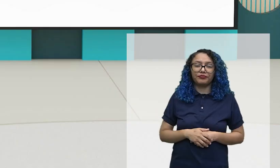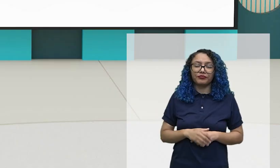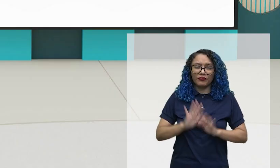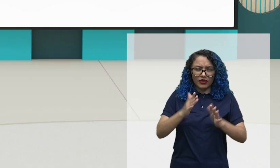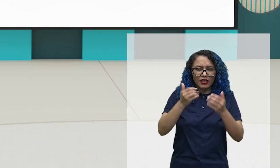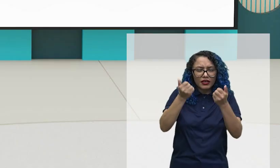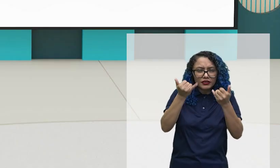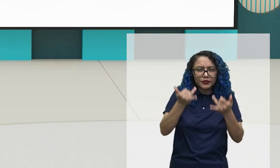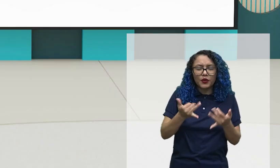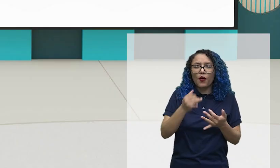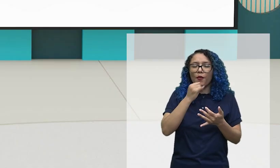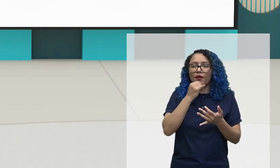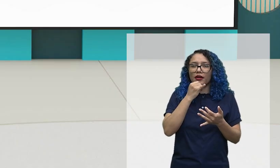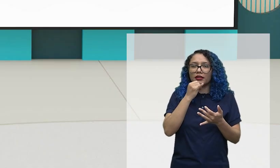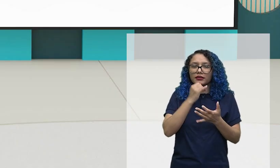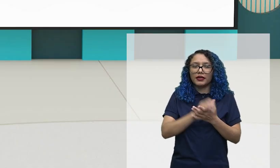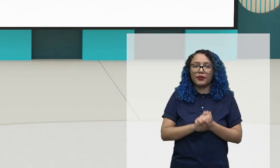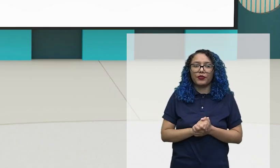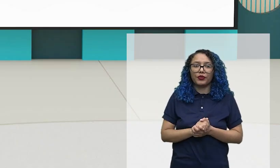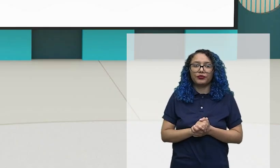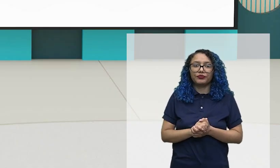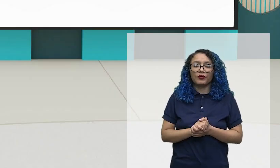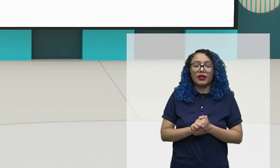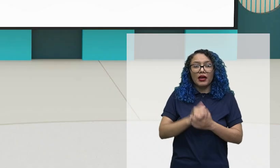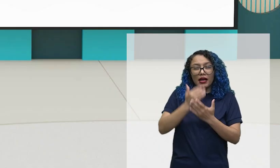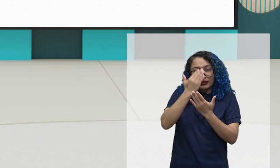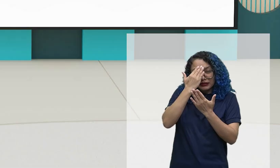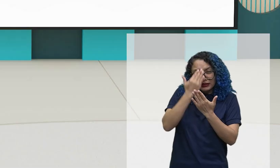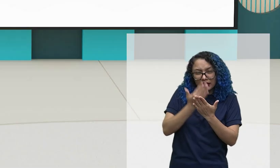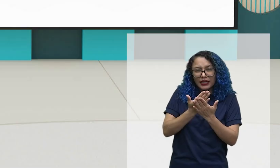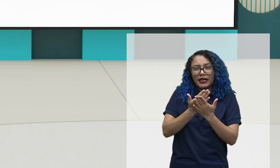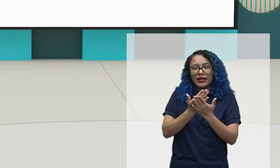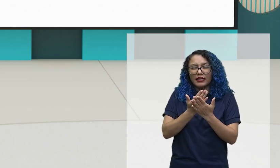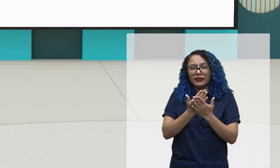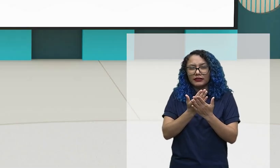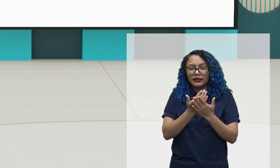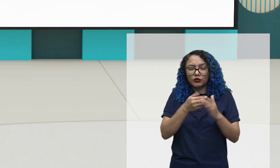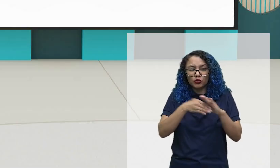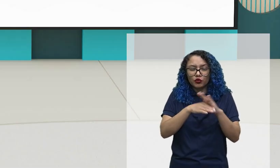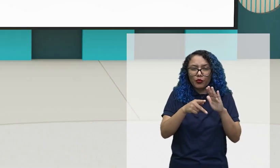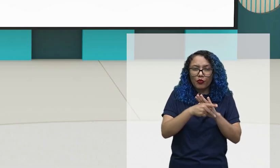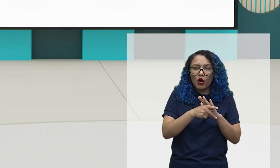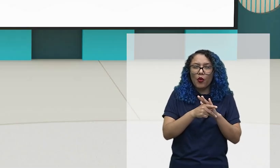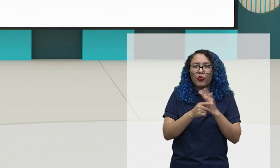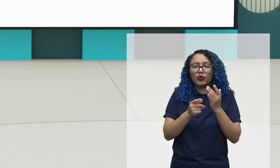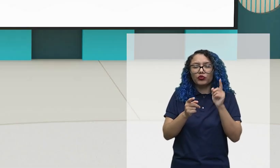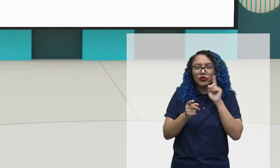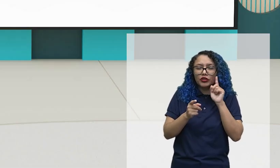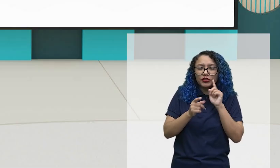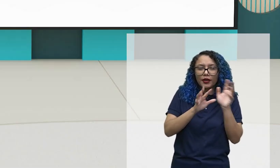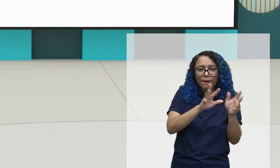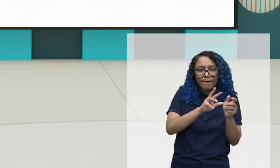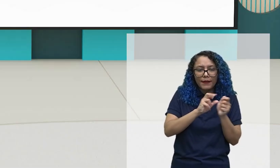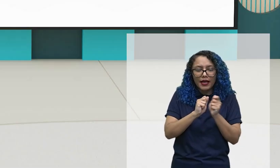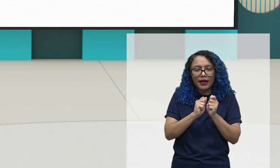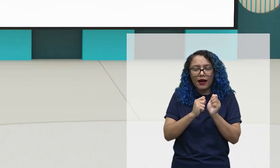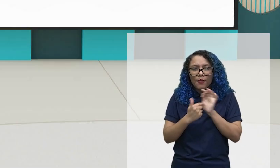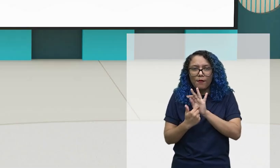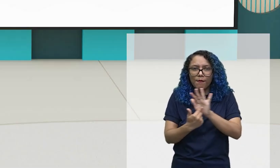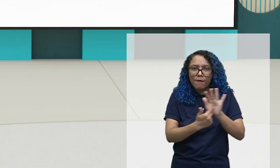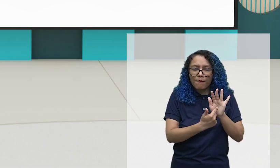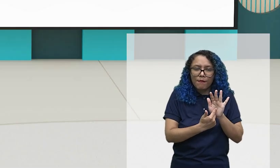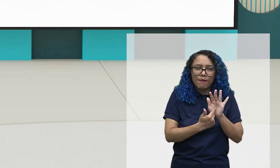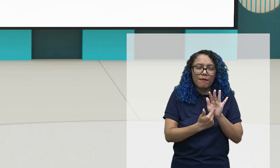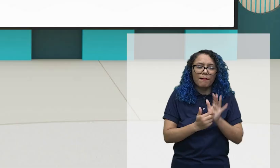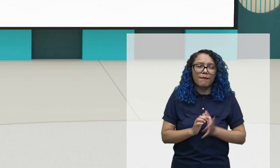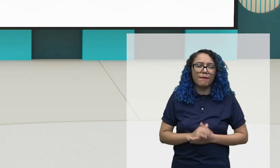de pegar essas raízes dentro do nosso contexto amazônico, por exemplo, e levar para a cena. O circo não é diferente. É